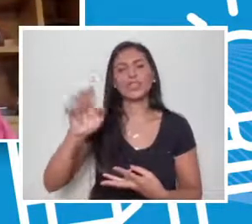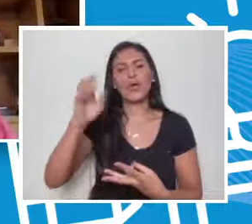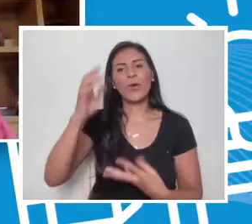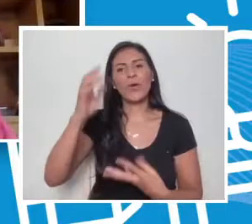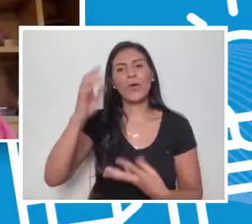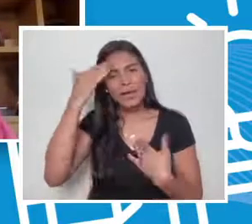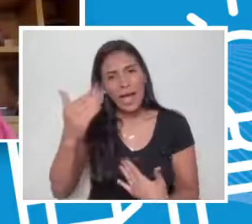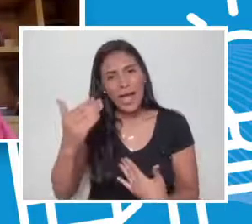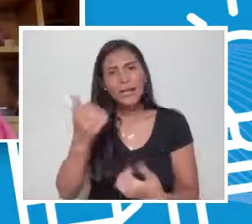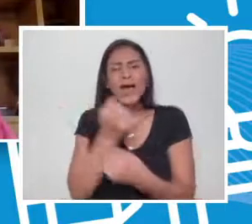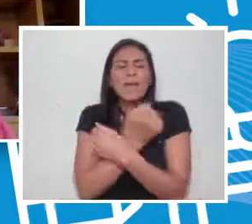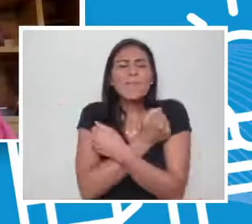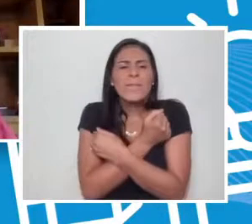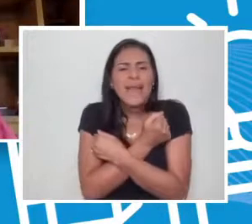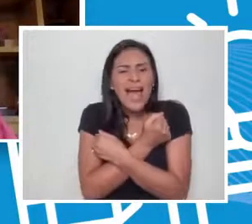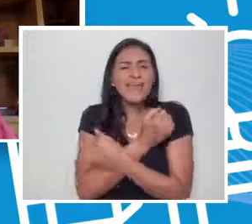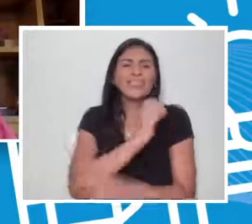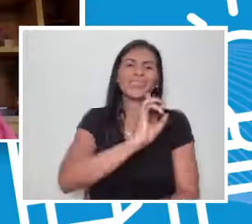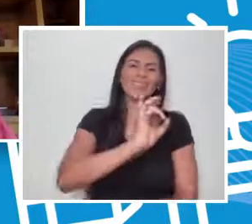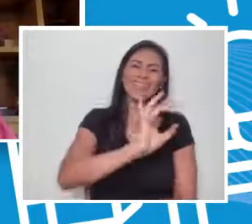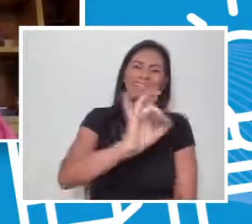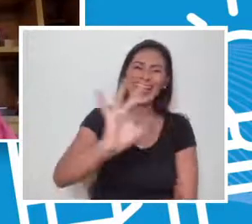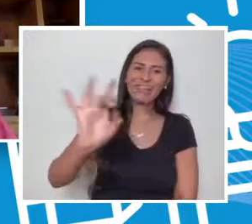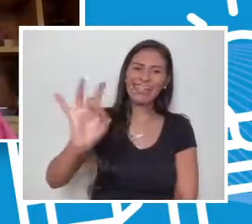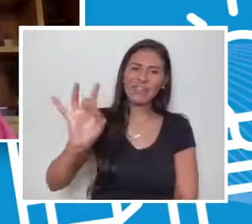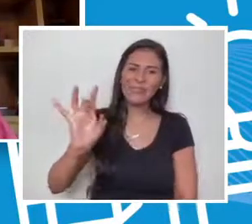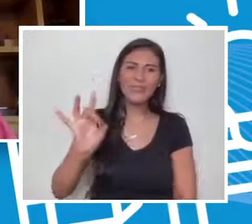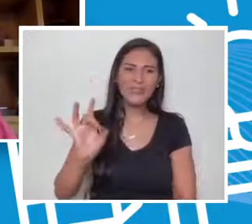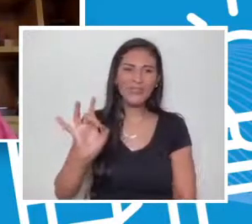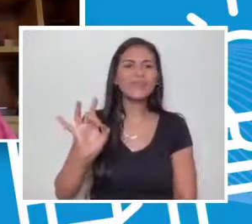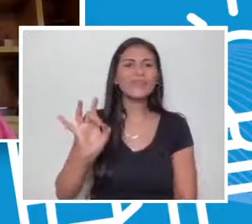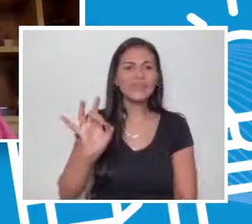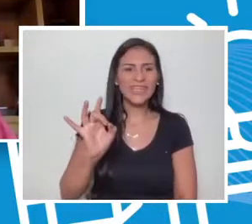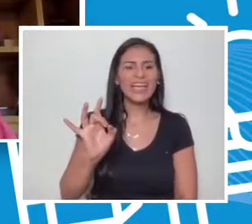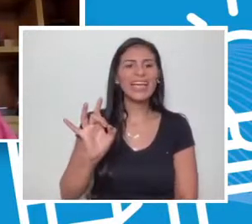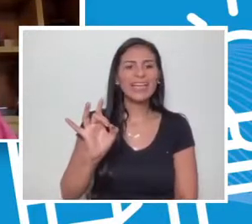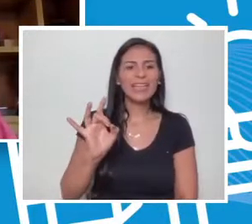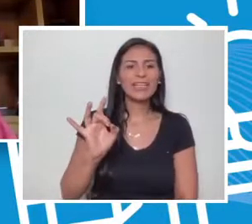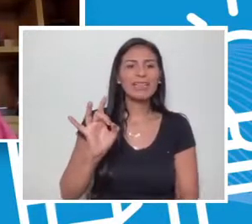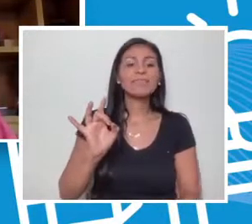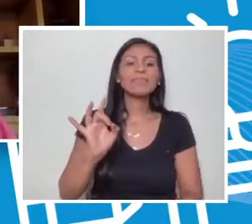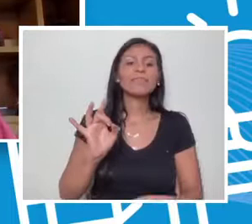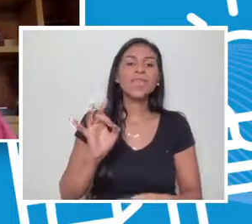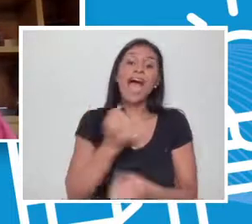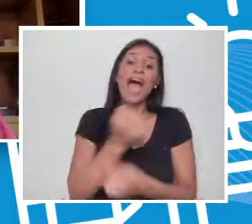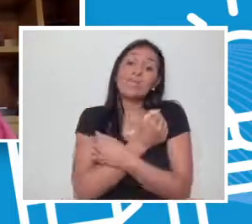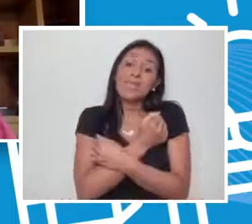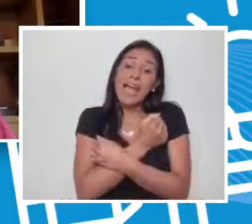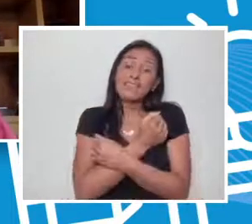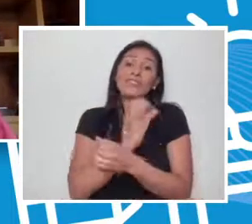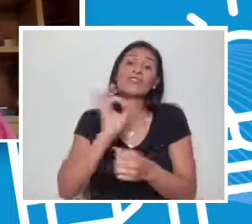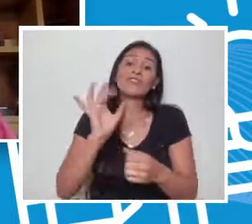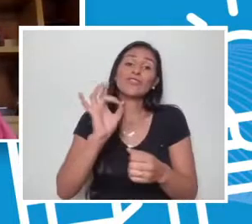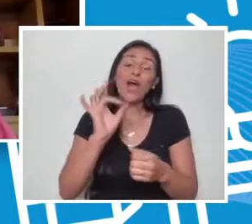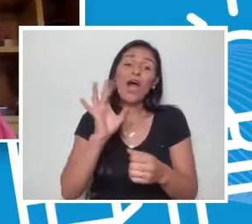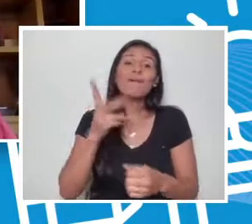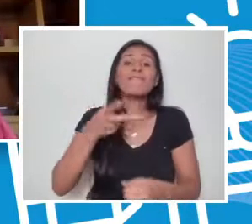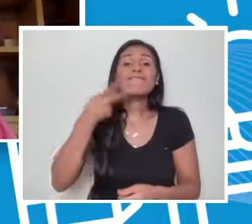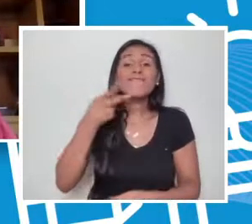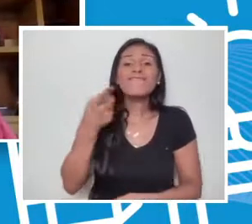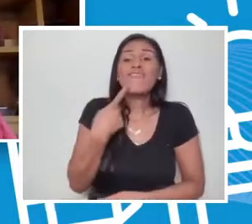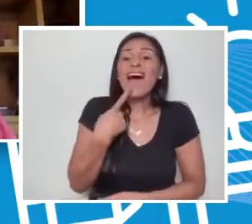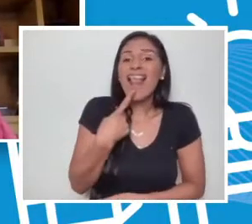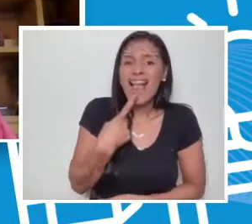cada um. Ainda tem que ser só por declaração, os abraços. Muito cuidado,